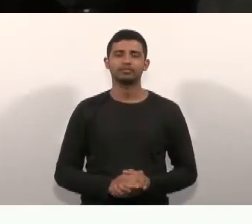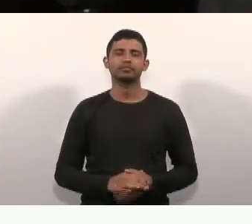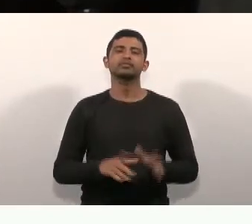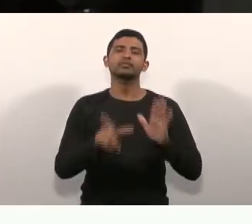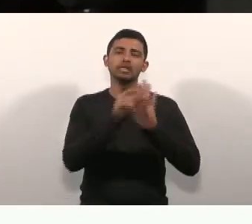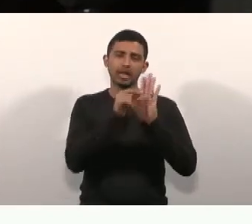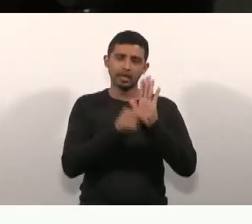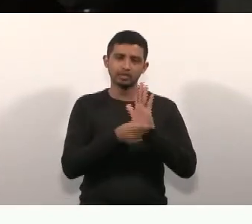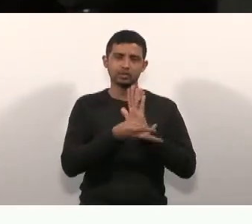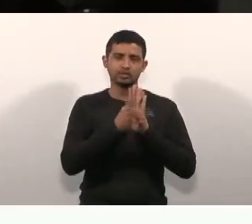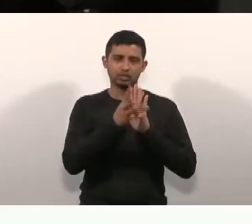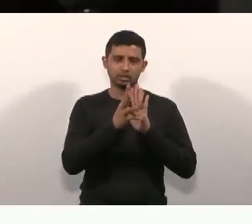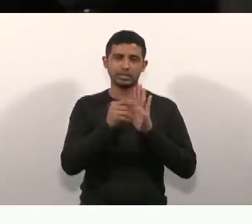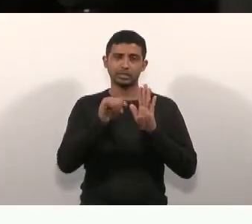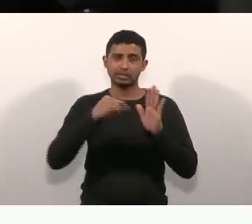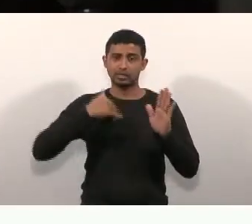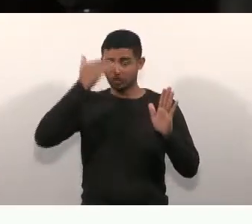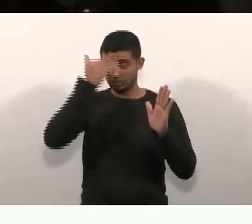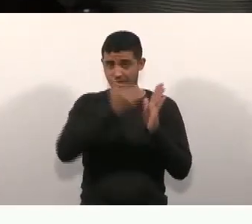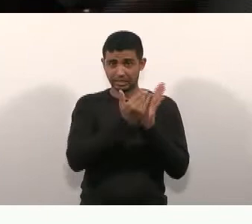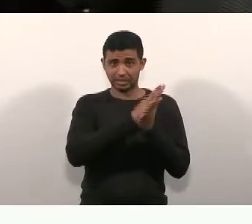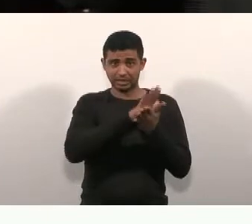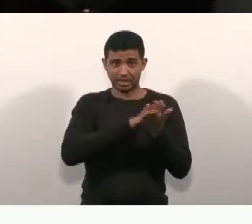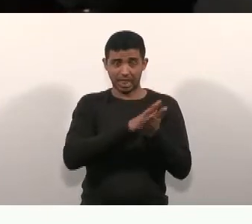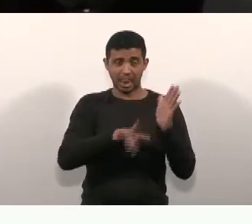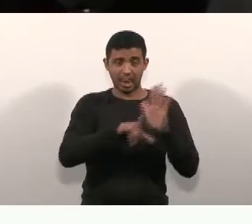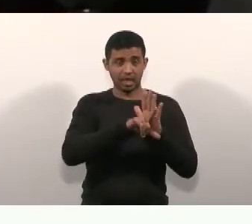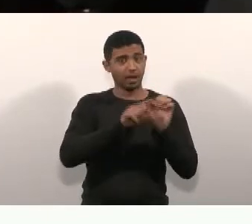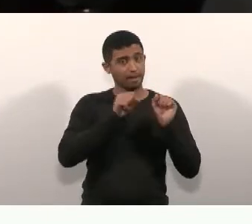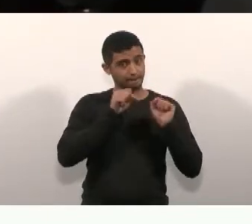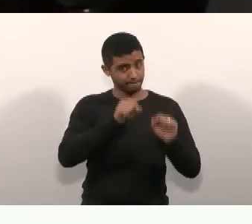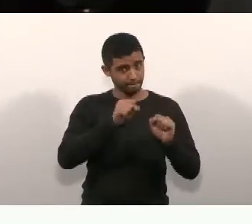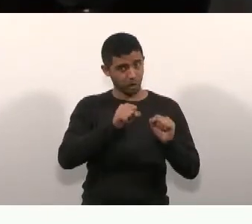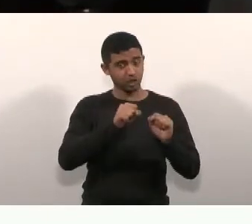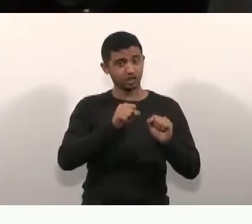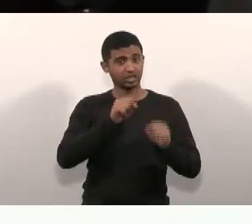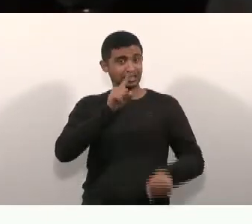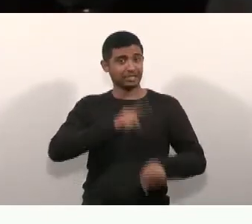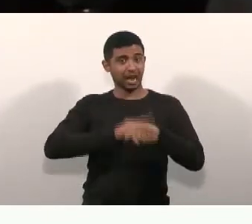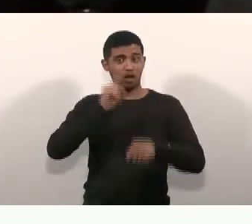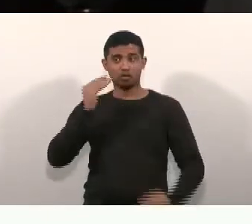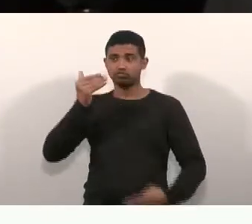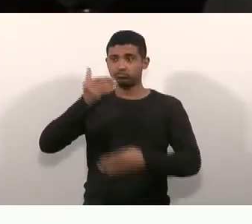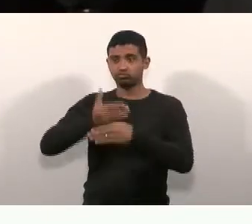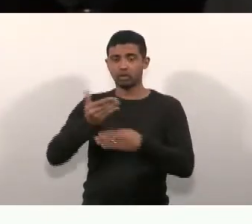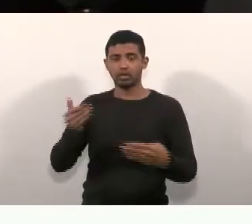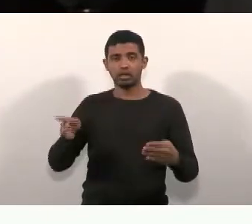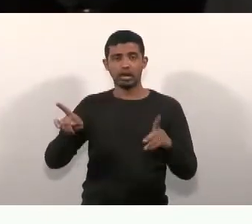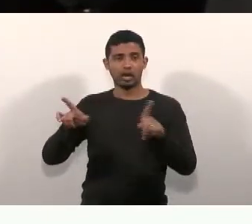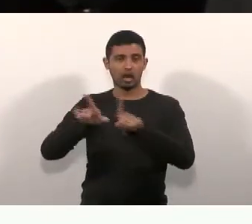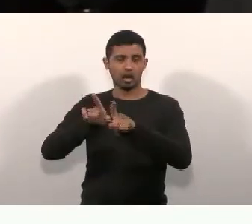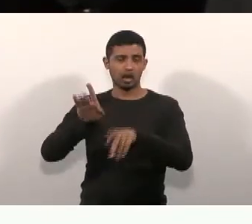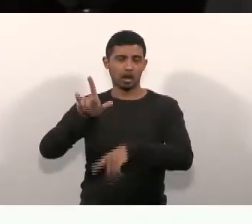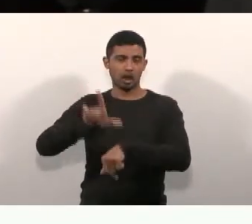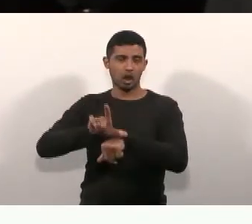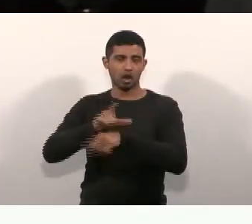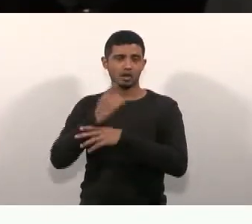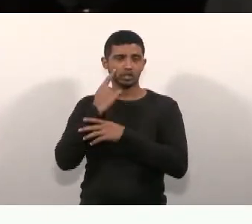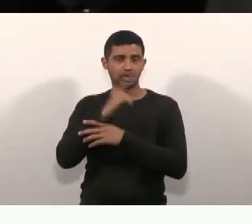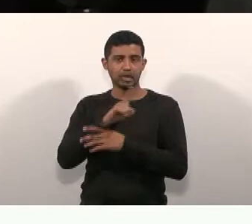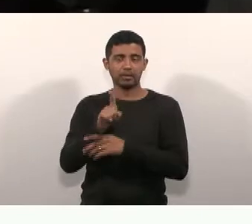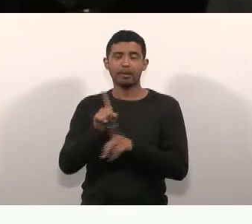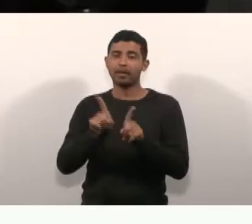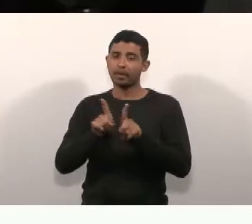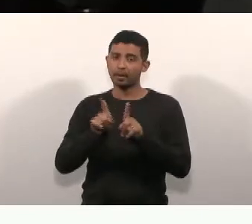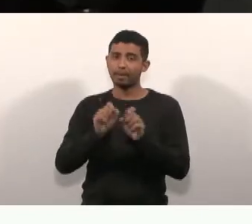artigo 3º. O não cumprimento do disposto nesta lei implicará na imediata interdição do funcionamento do estabelecimento, bem como sujeitará o estabelecimento